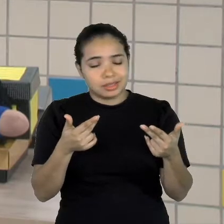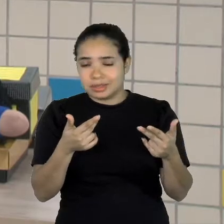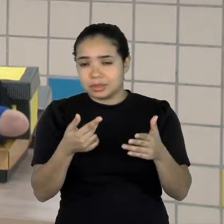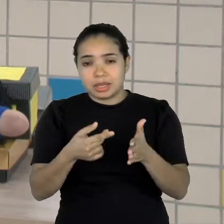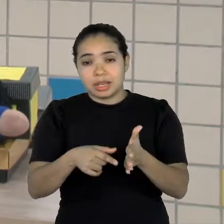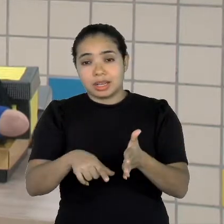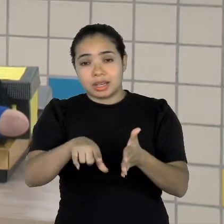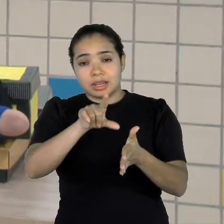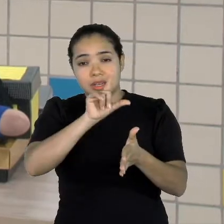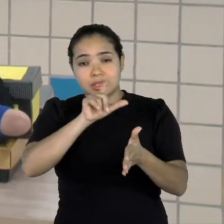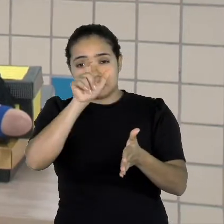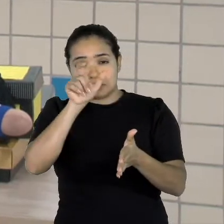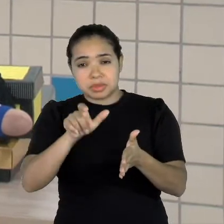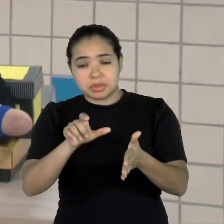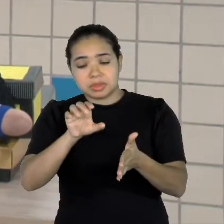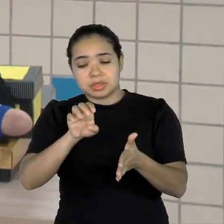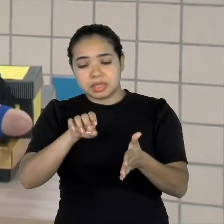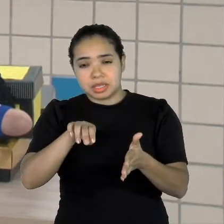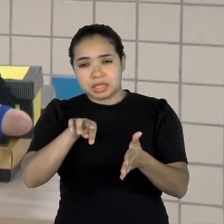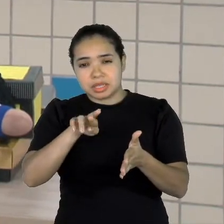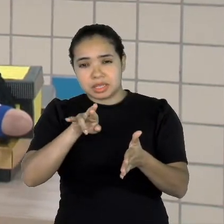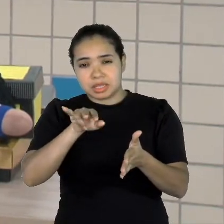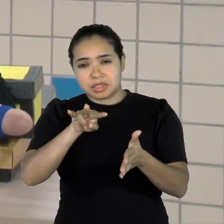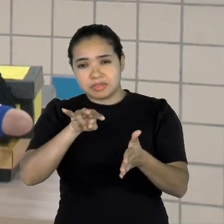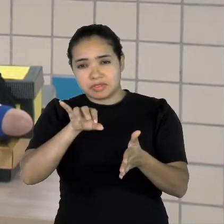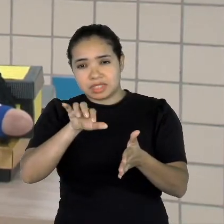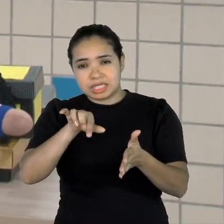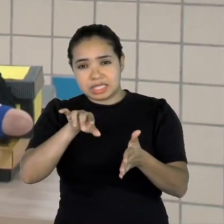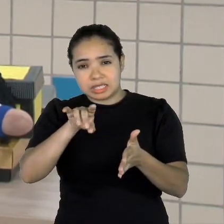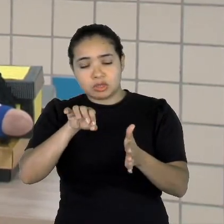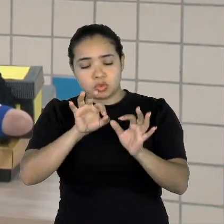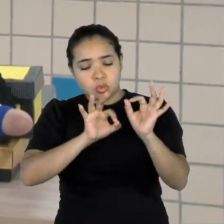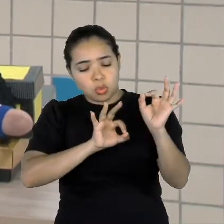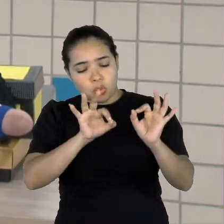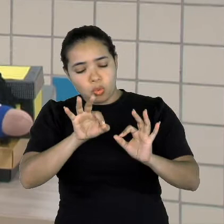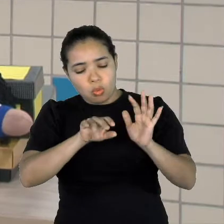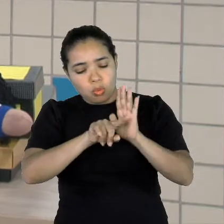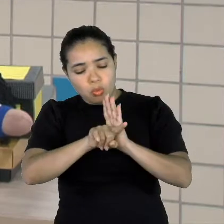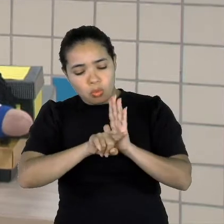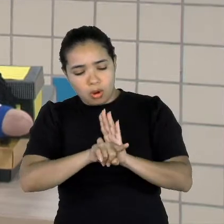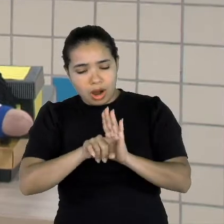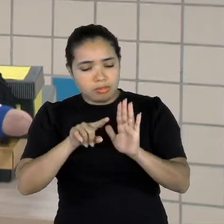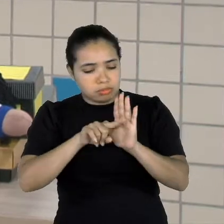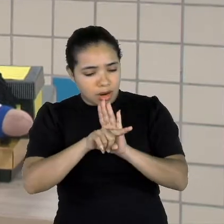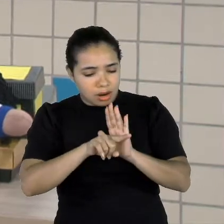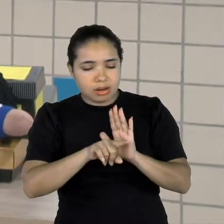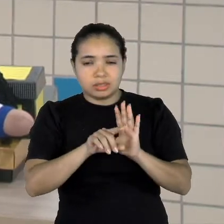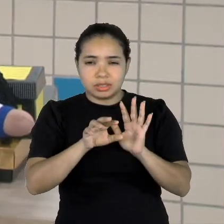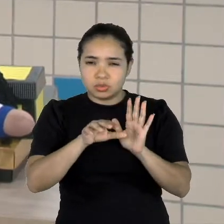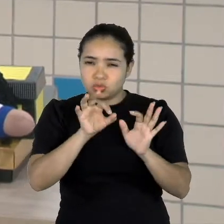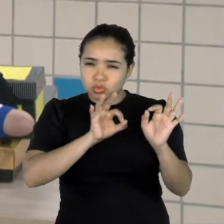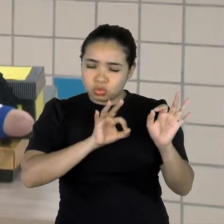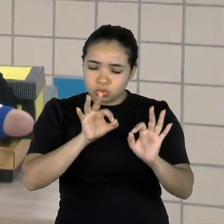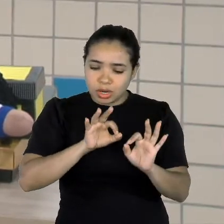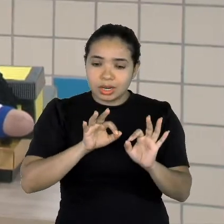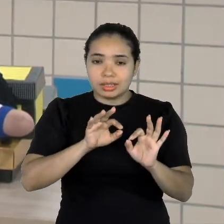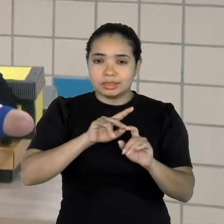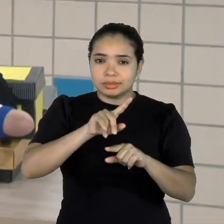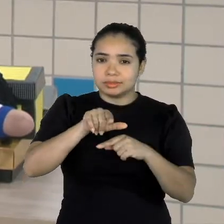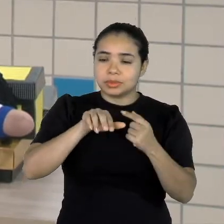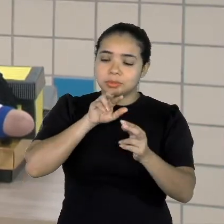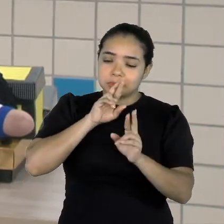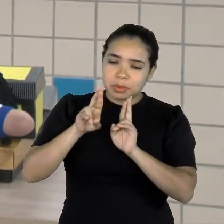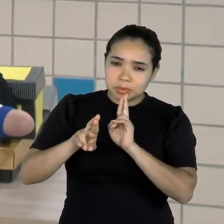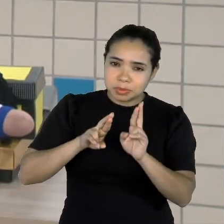preparar as perguntas e ele vai responder. Certo? Lembraram? Agora que nós já recapitulamos a aula